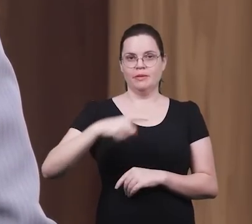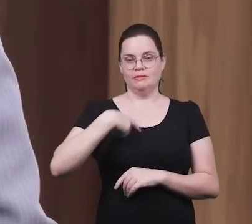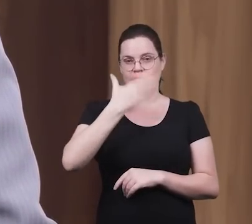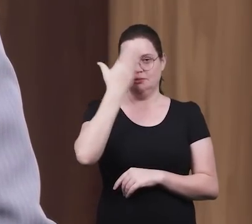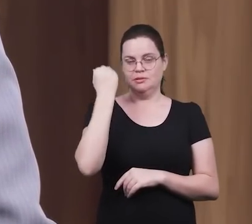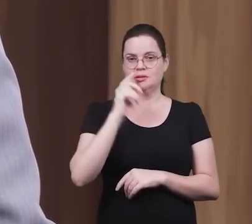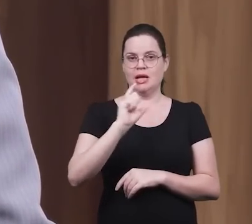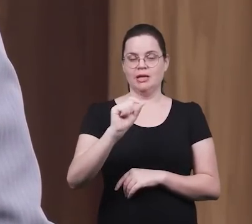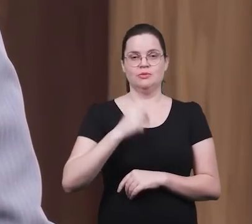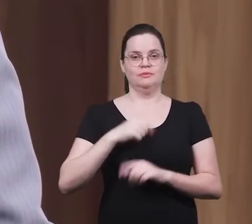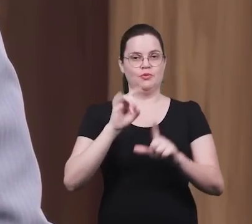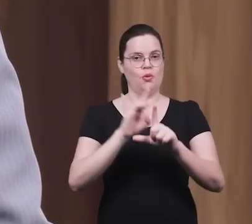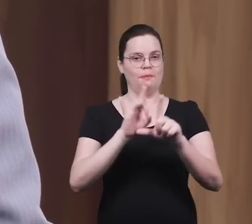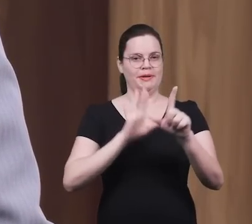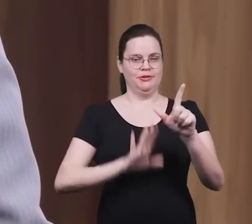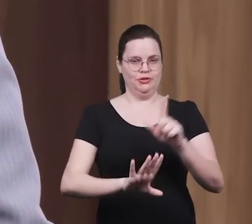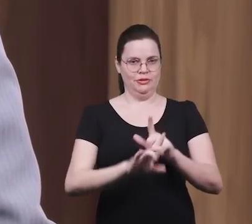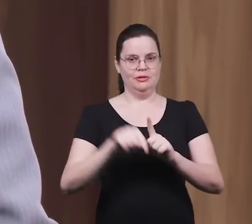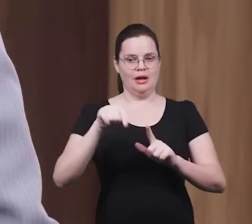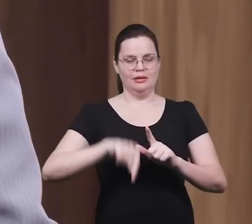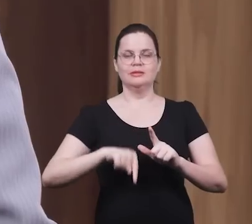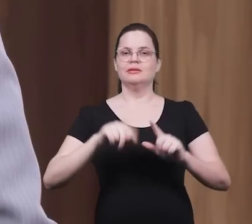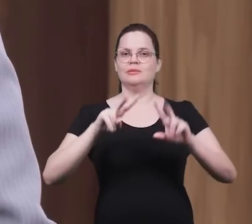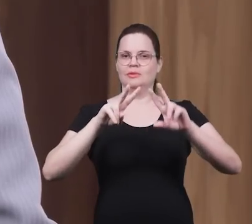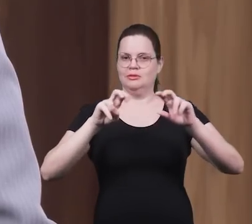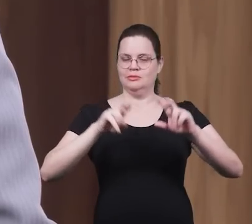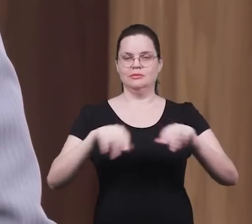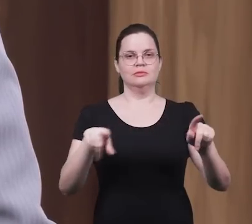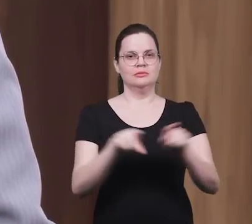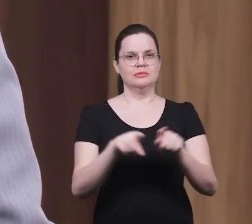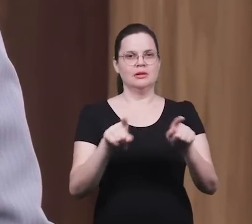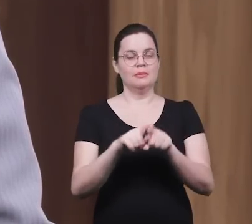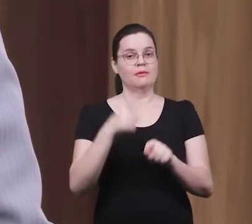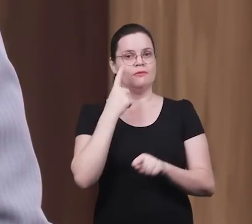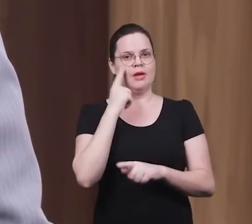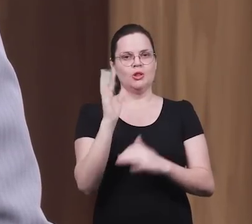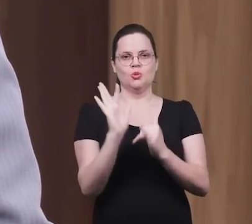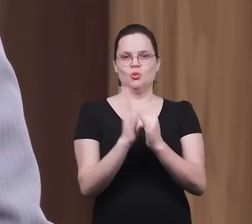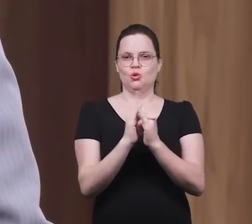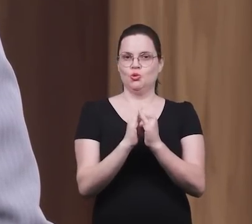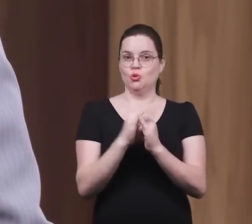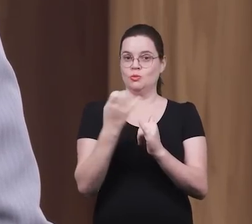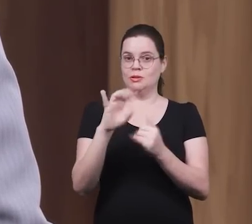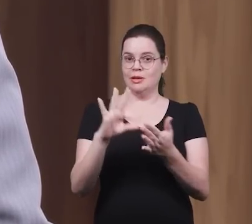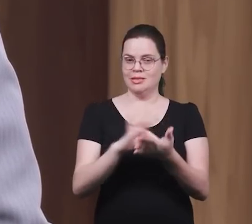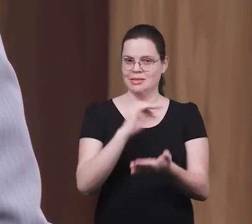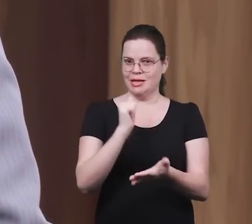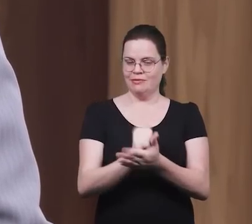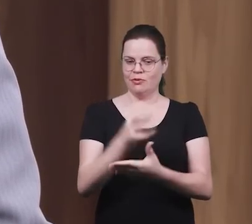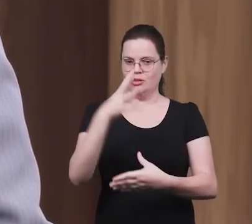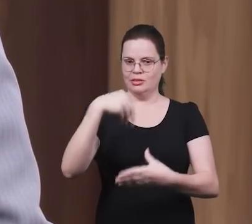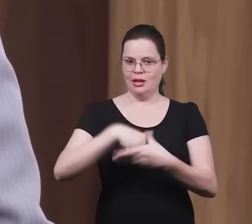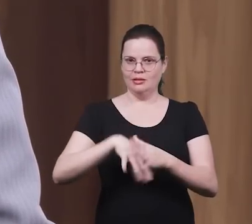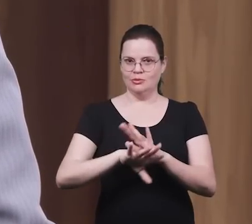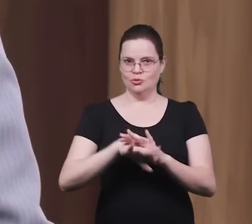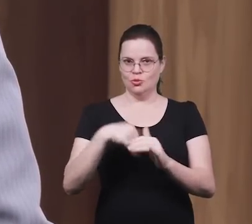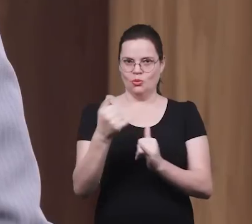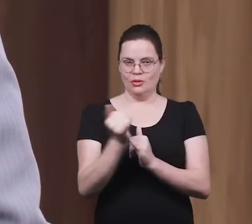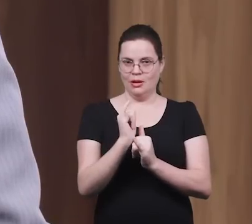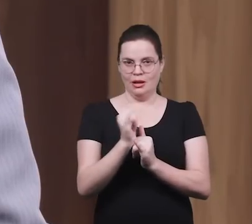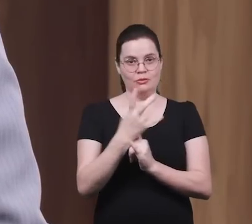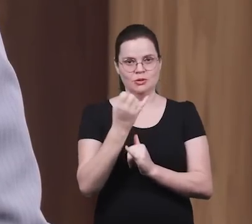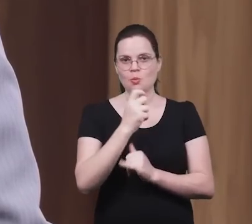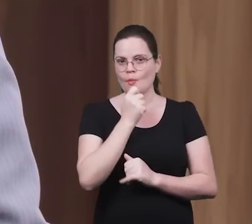esqueça de compartilhar este conteúdo, verifica no YouTube se você realmente está inscrito, clica em